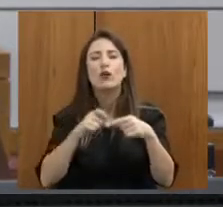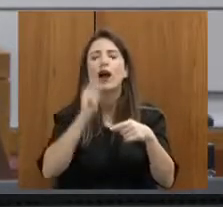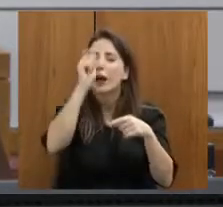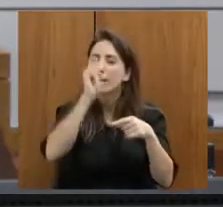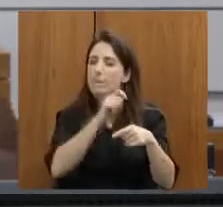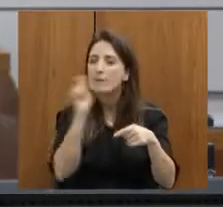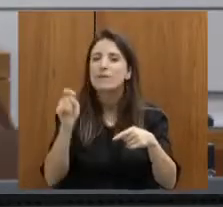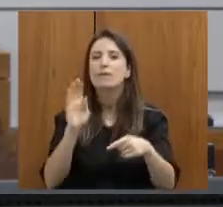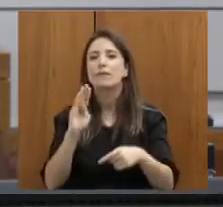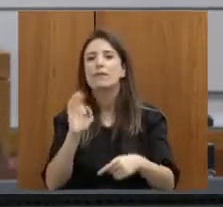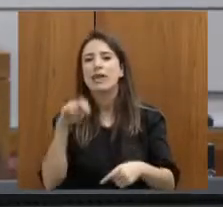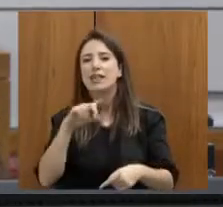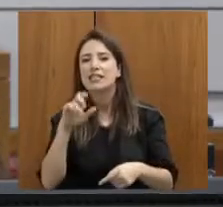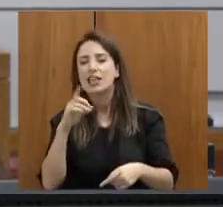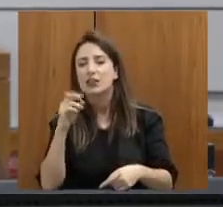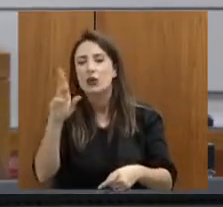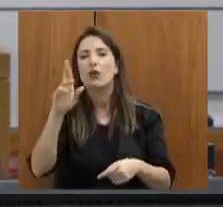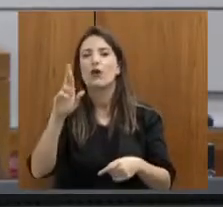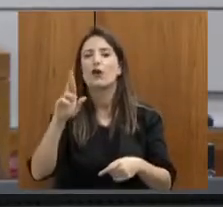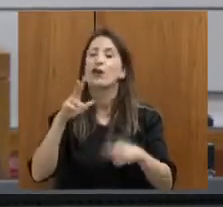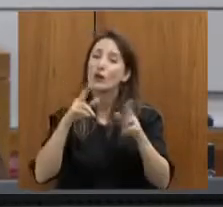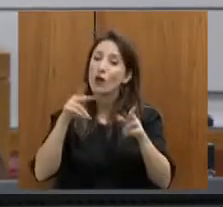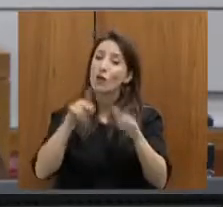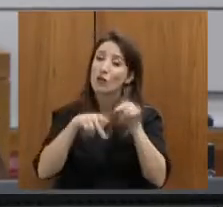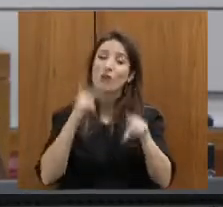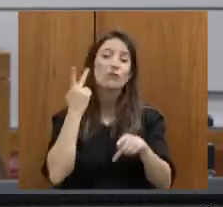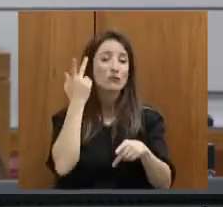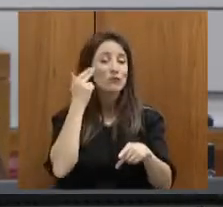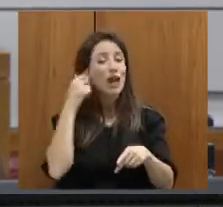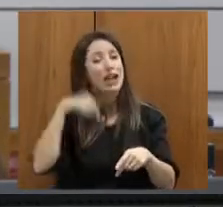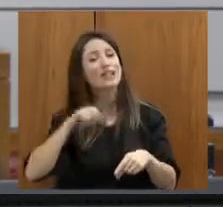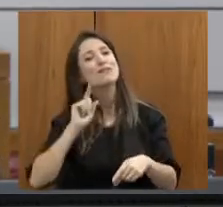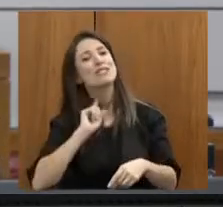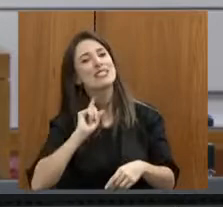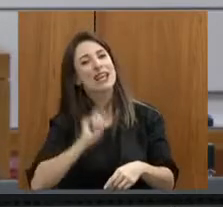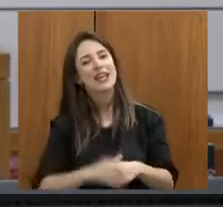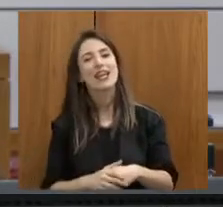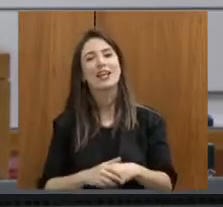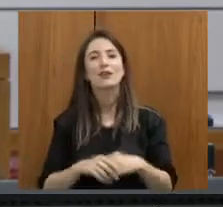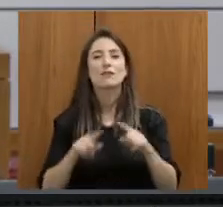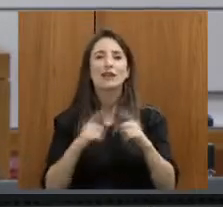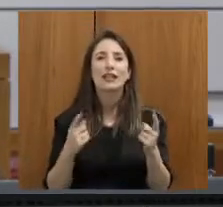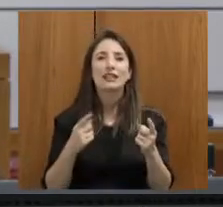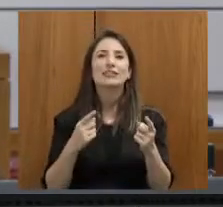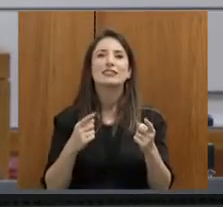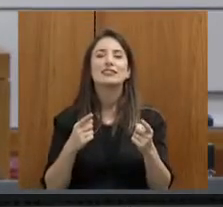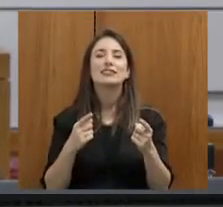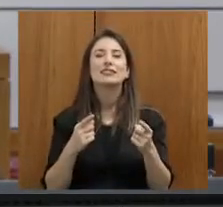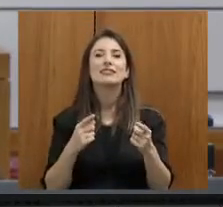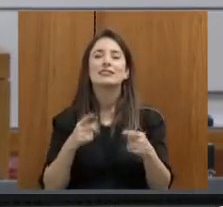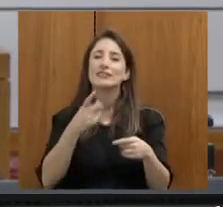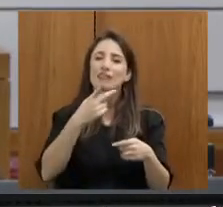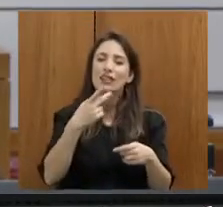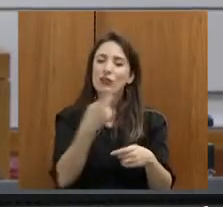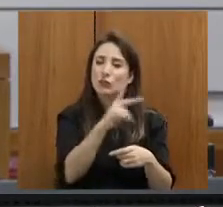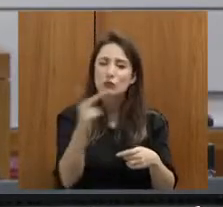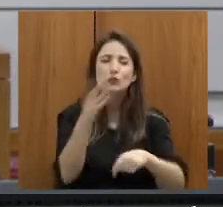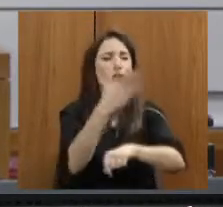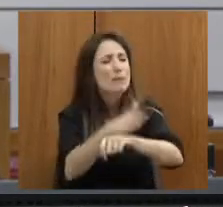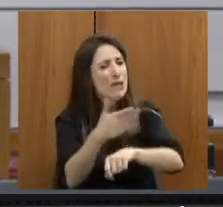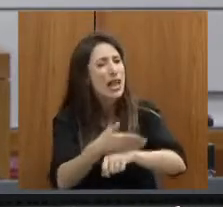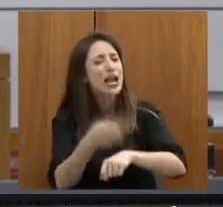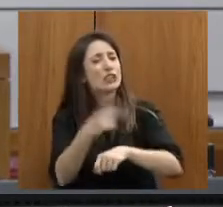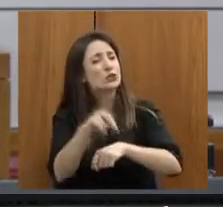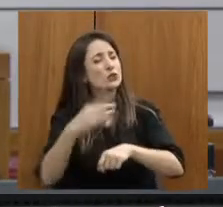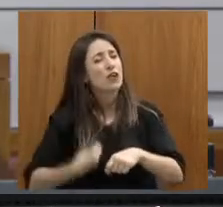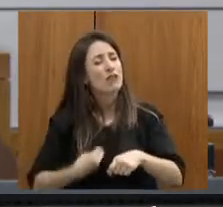Povo tanto então quando você tiver fazendo professor da Umbanda Você tá em qual povo aquela casa vai ver nas suas práticas no seu cotidiano